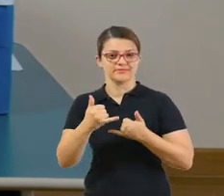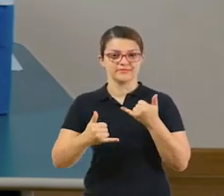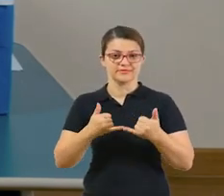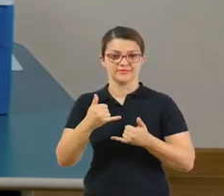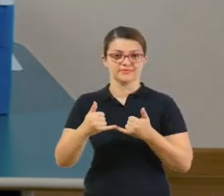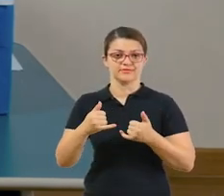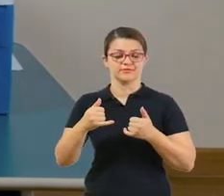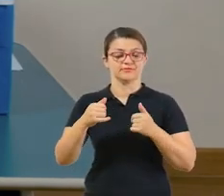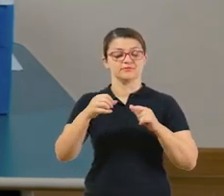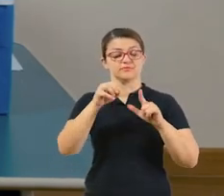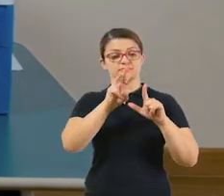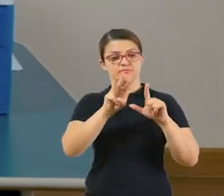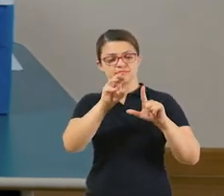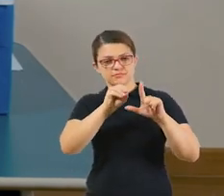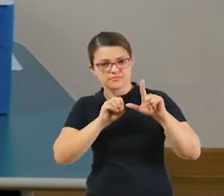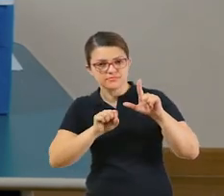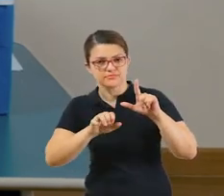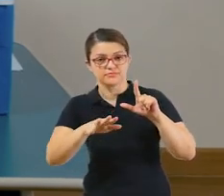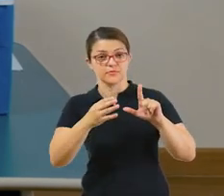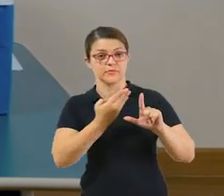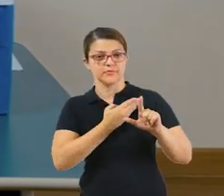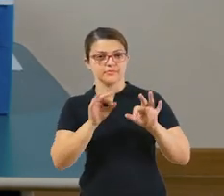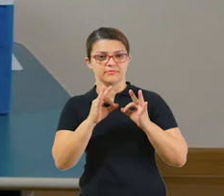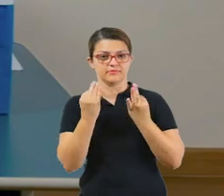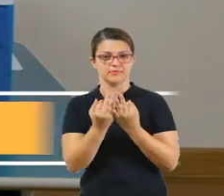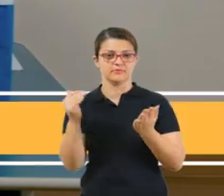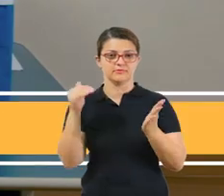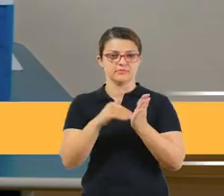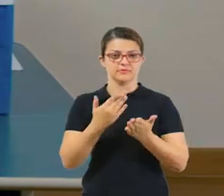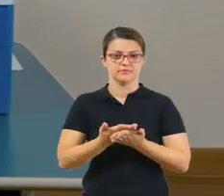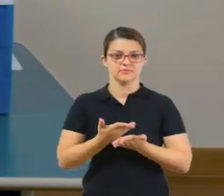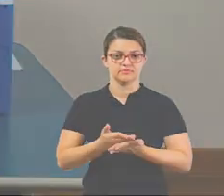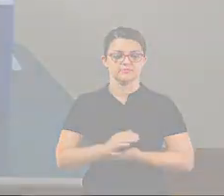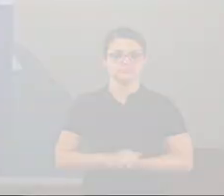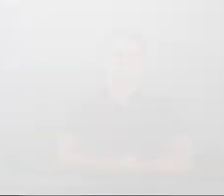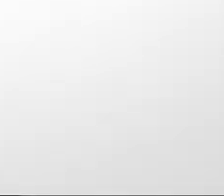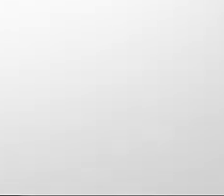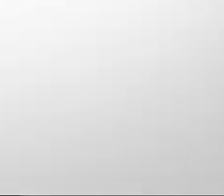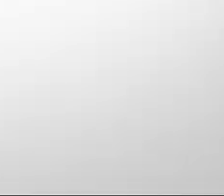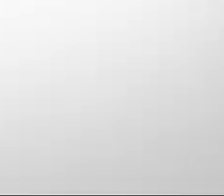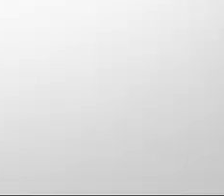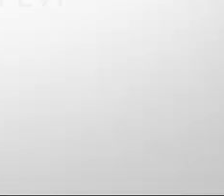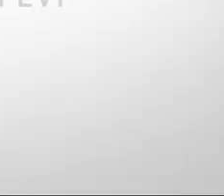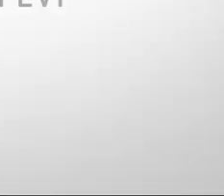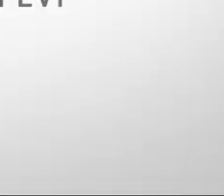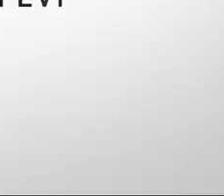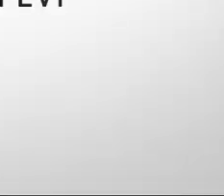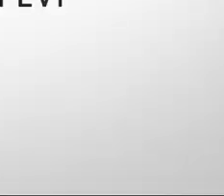divirtam, compartilhem com a família, os amigos e até a próxima. Música.